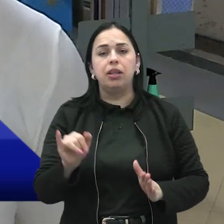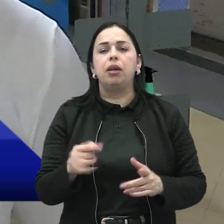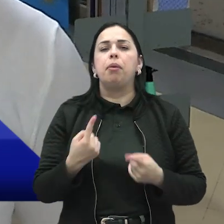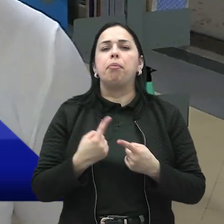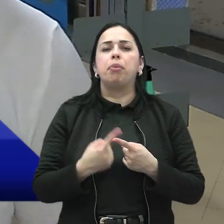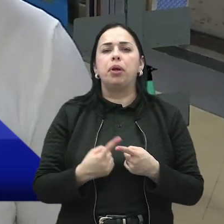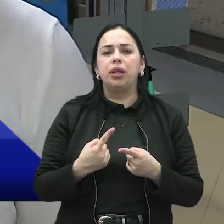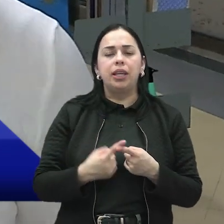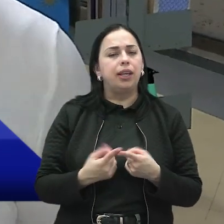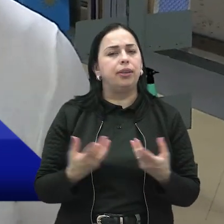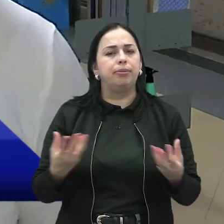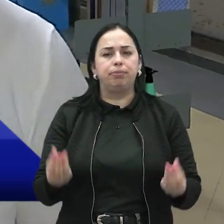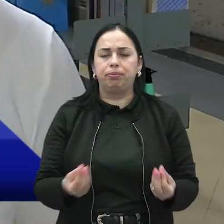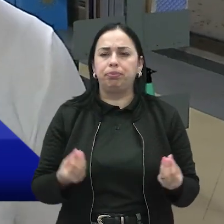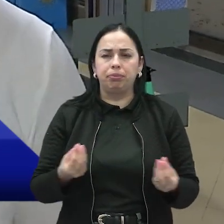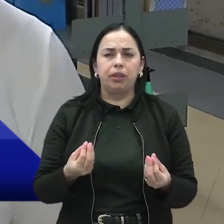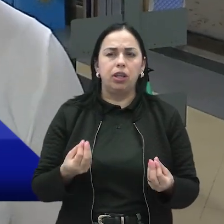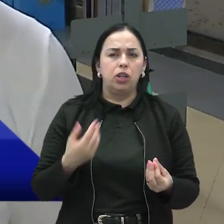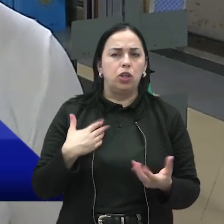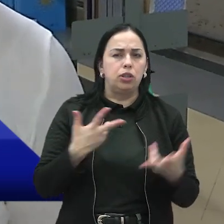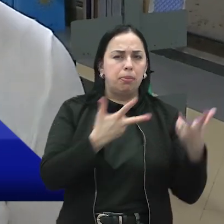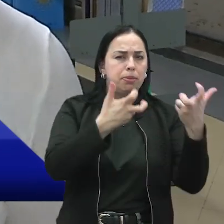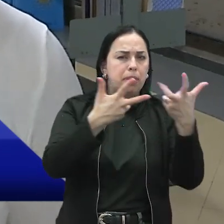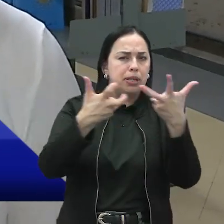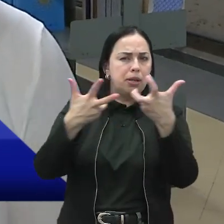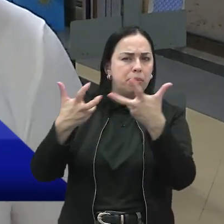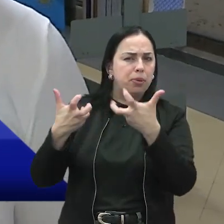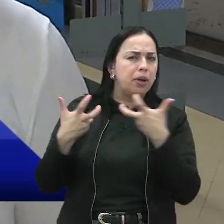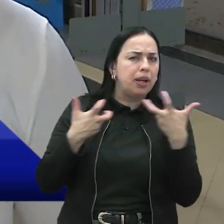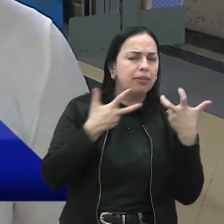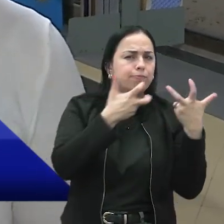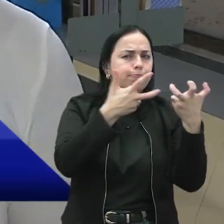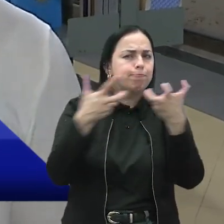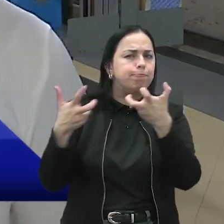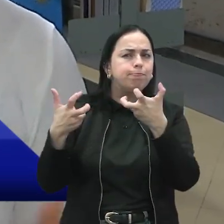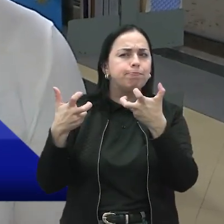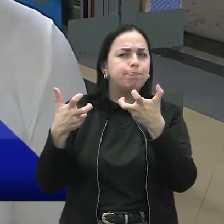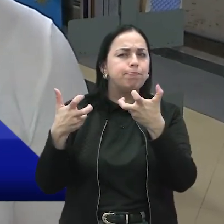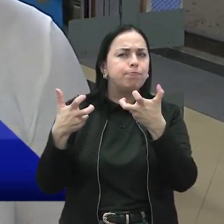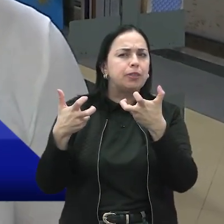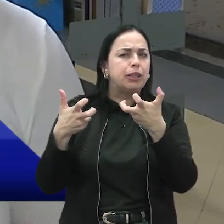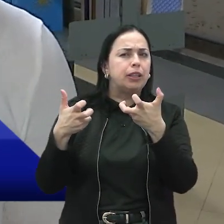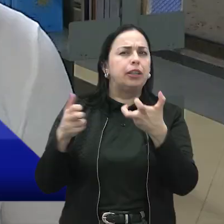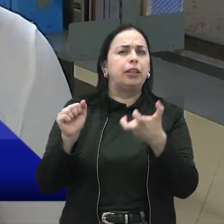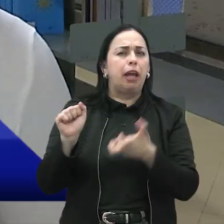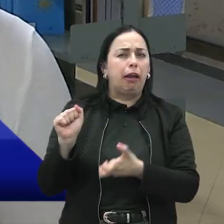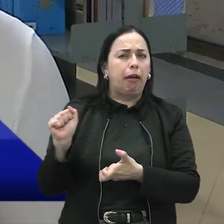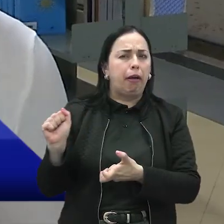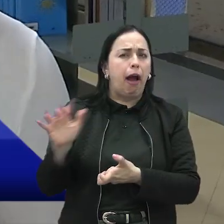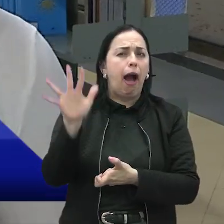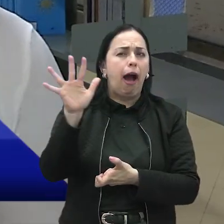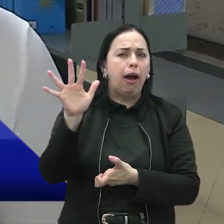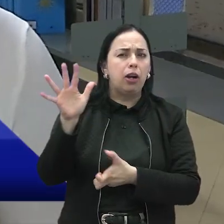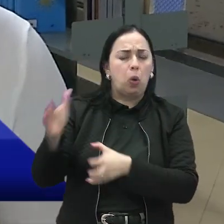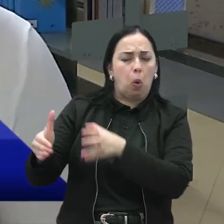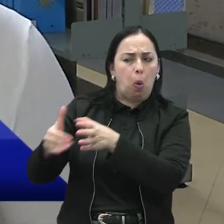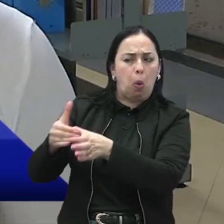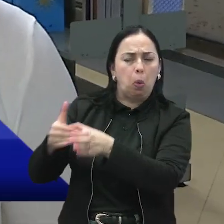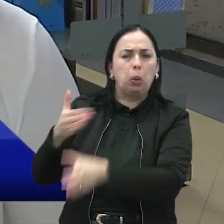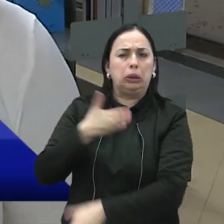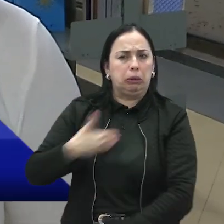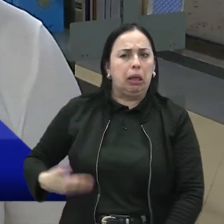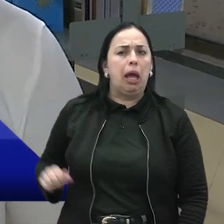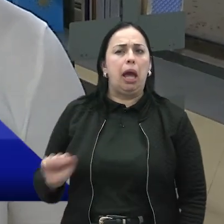porque assim, as análises, né, que a gente tem até então é o quanto é caro, oneroso você